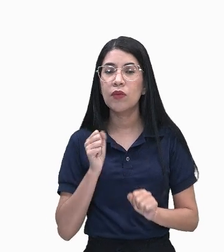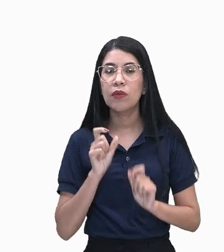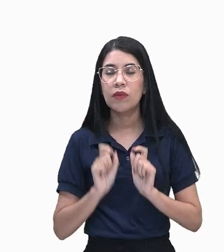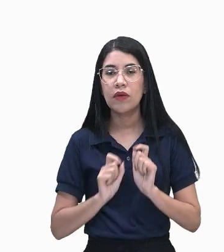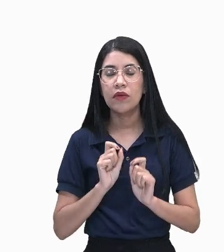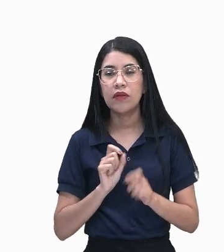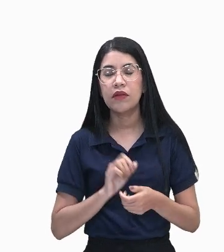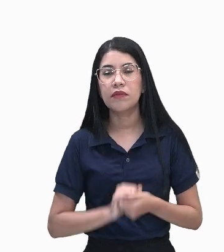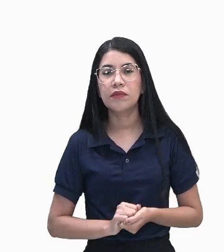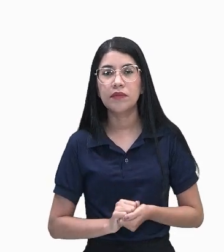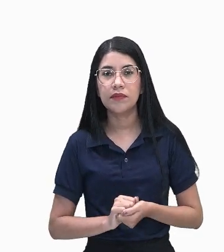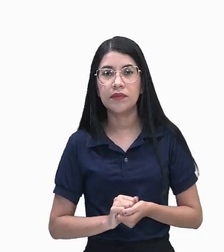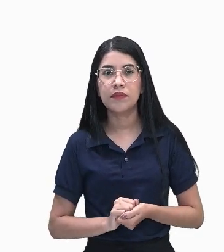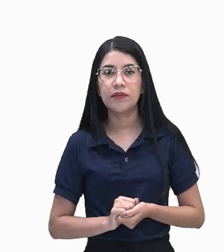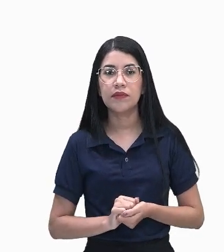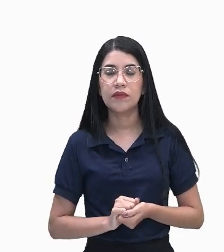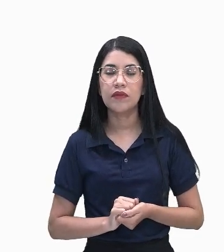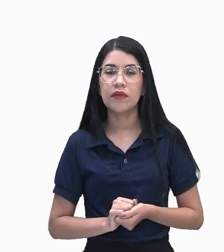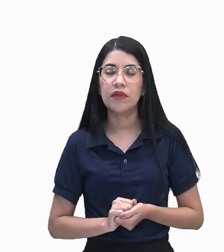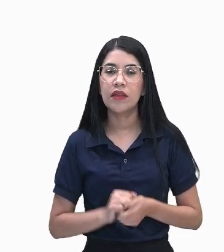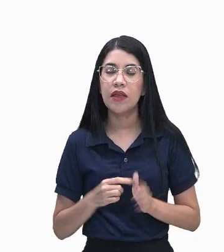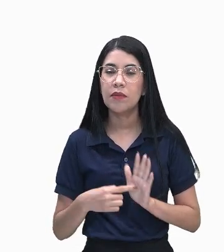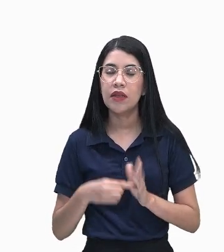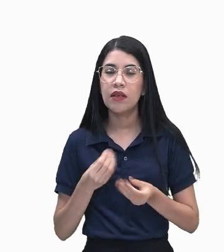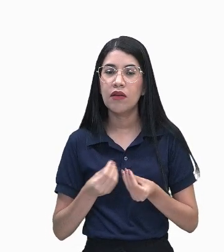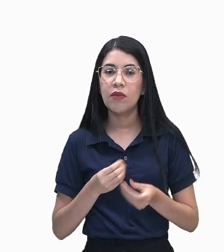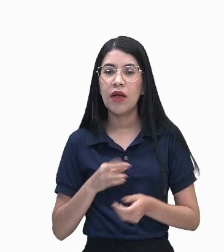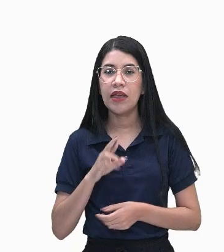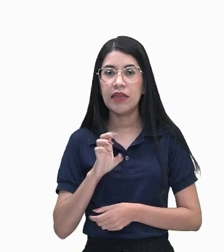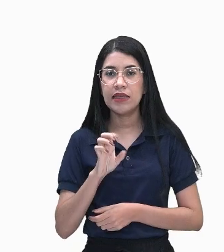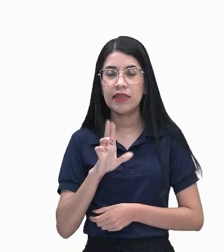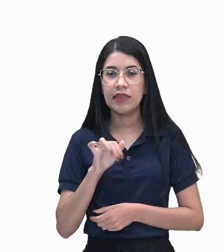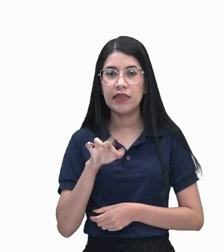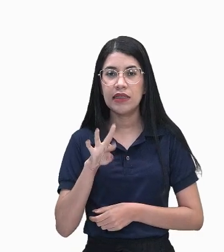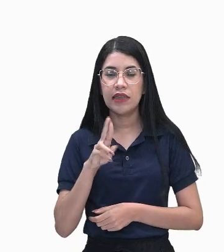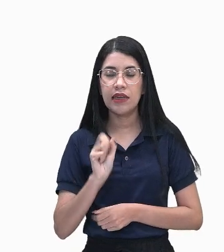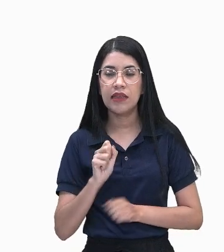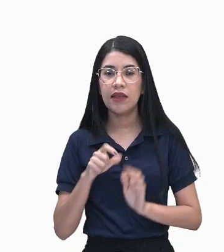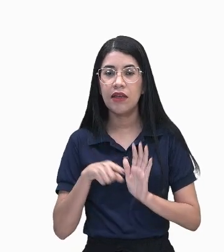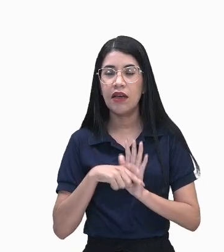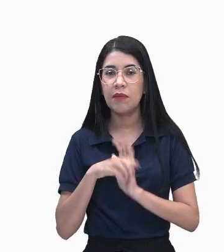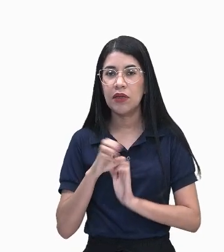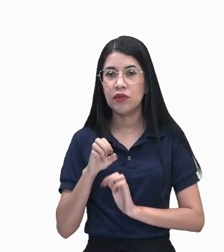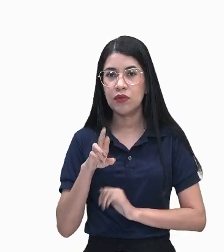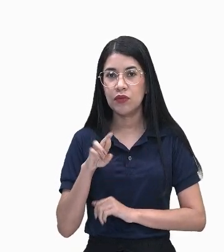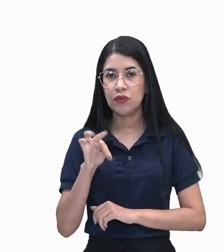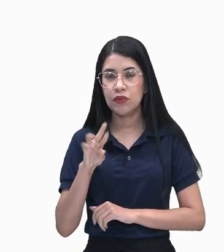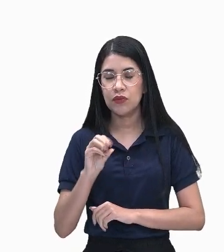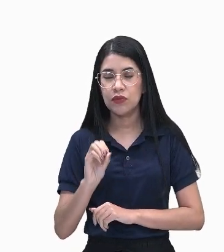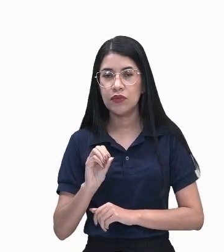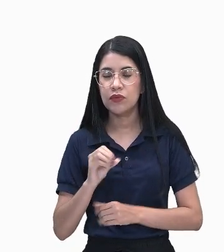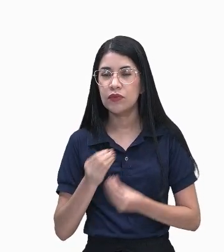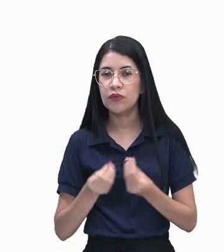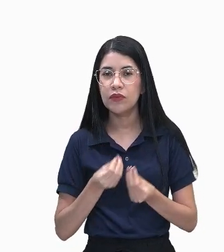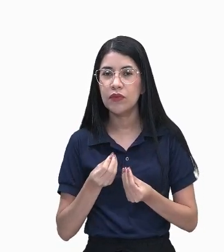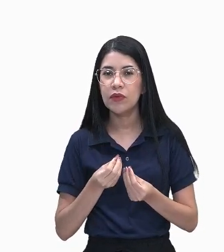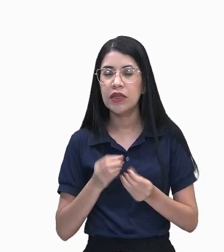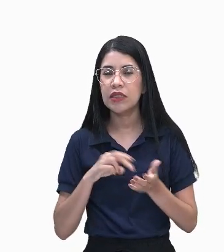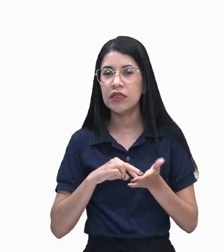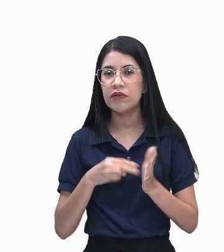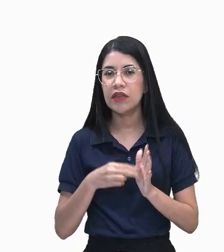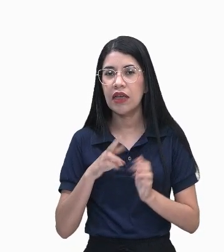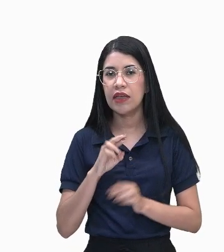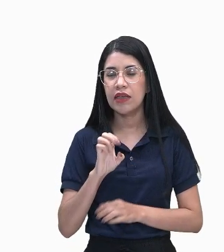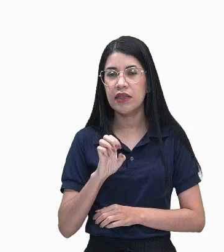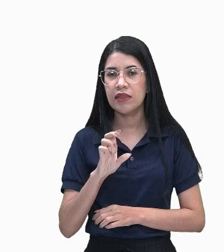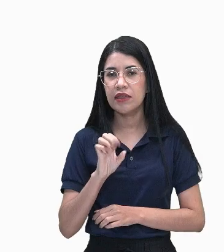só, lucro, ele é dado como receita menos o custo, tá bom? Mas o que é receita, professor,